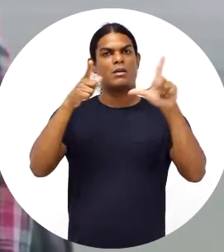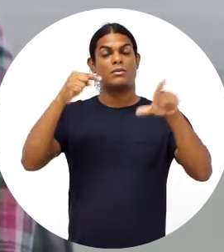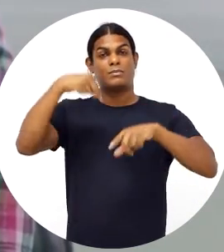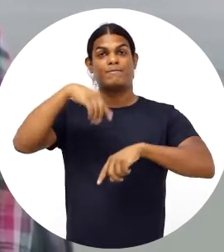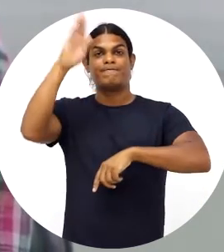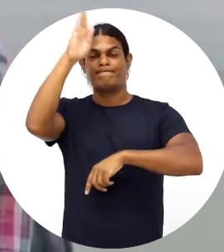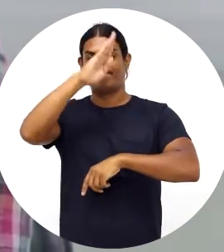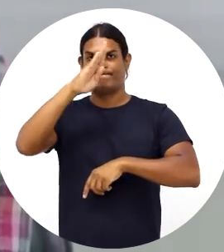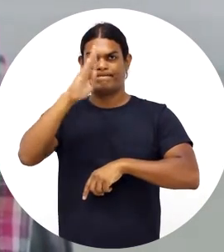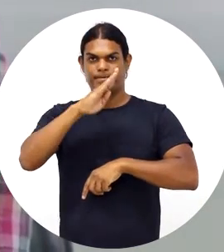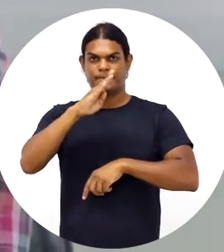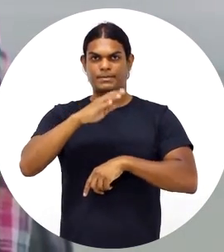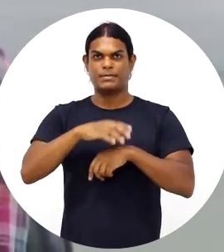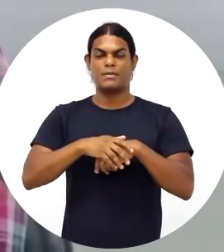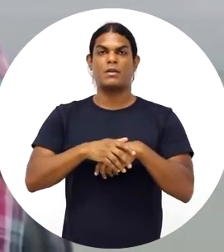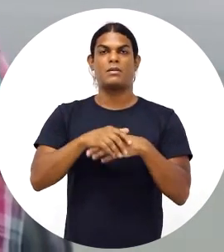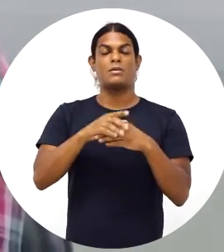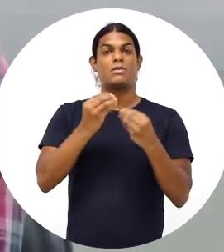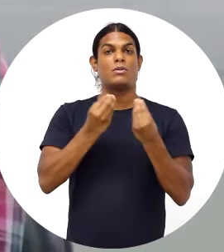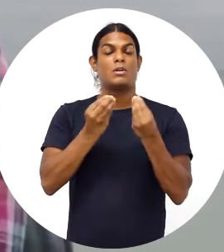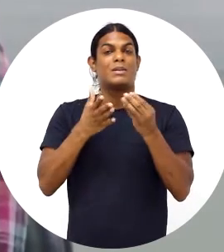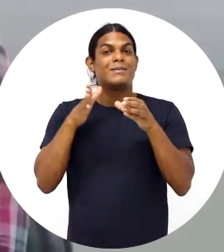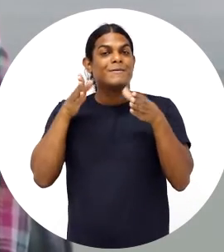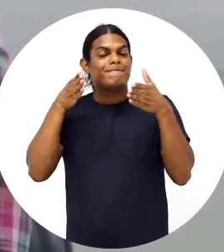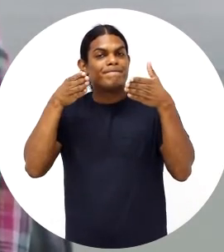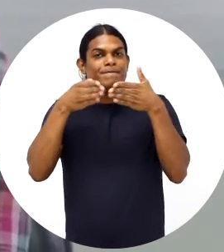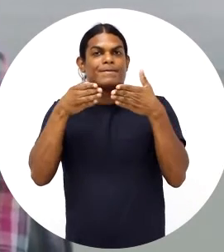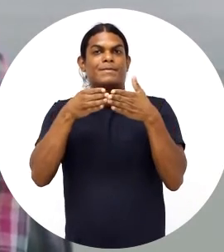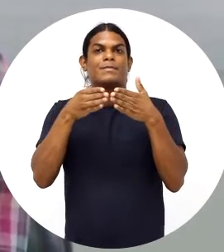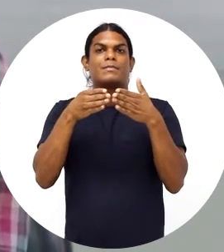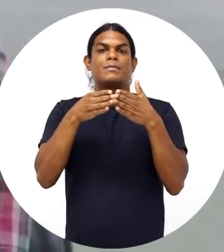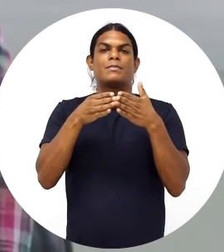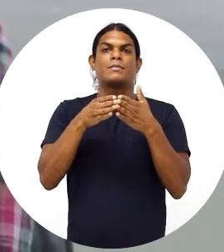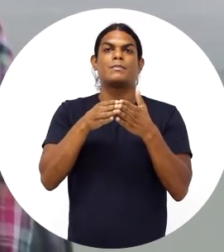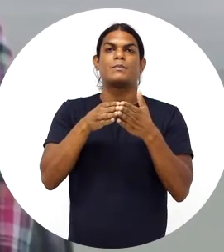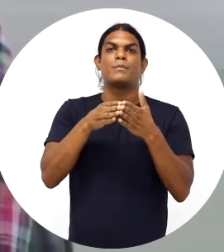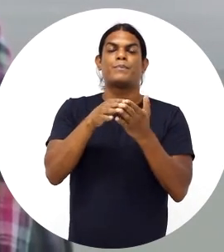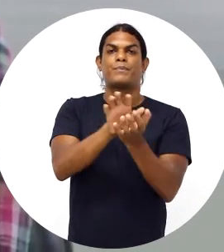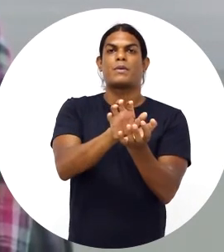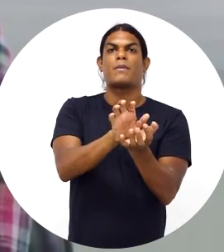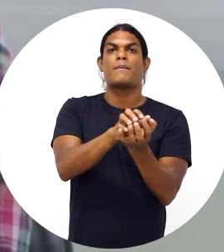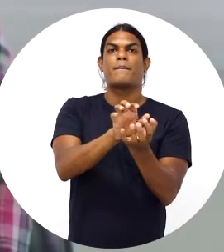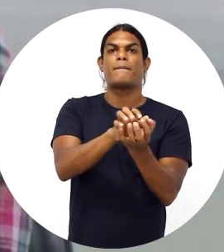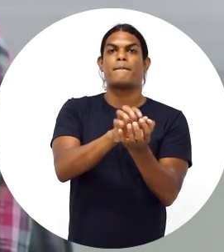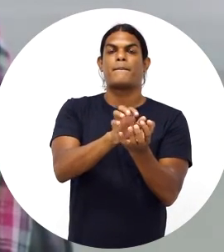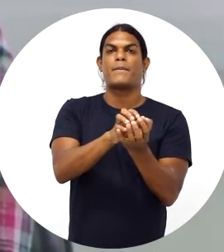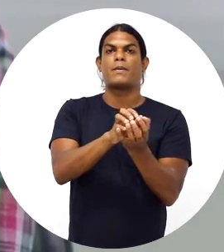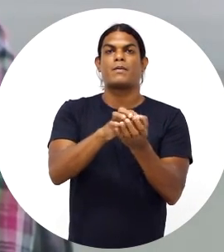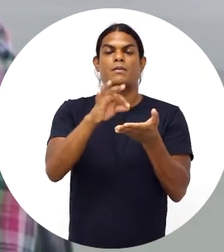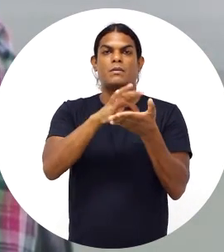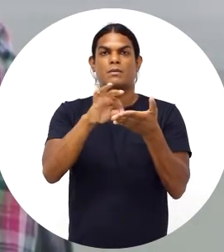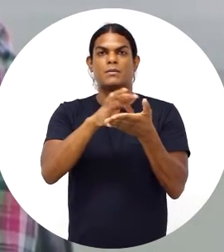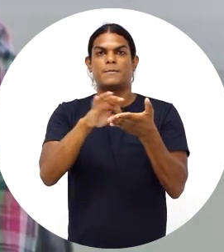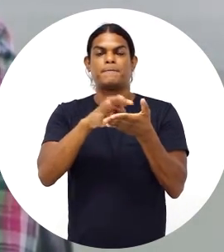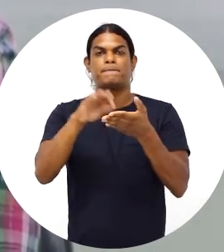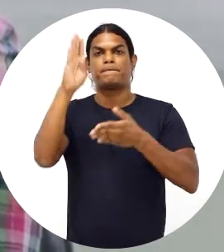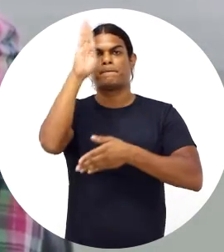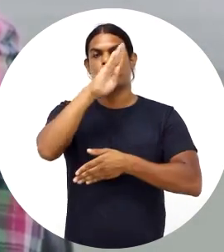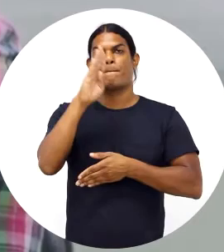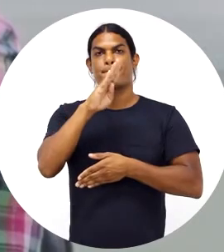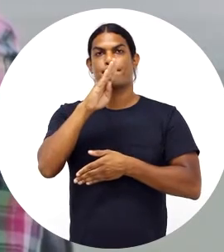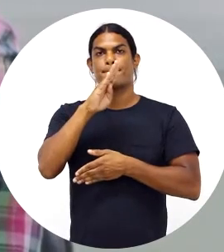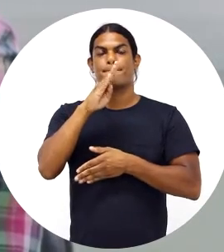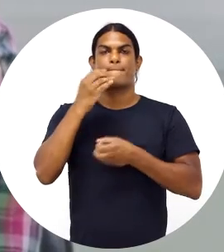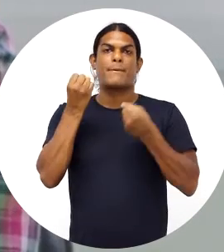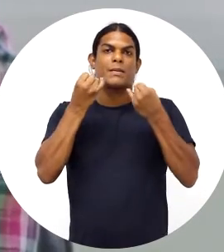pernambucana, colocamos nesse critério os autores brasileiros que, na realidade, se atêm às questões